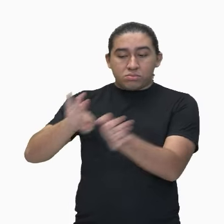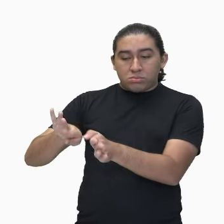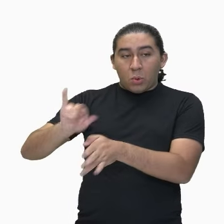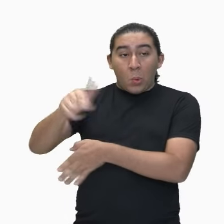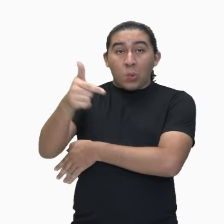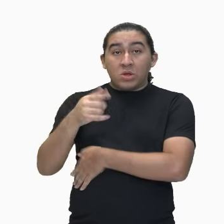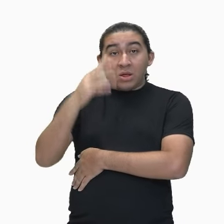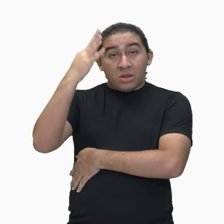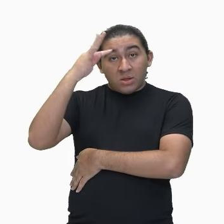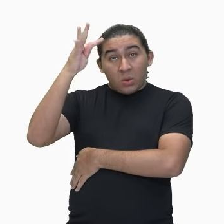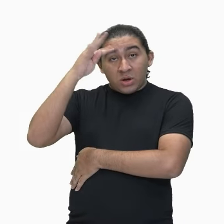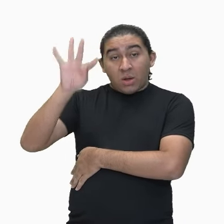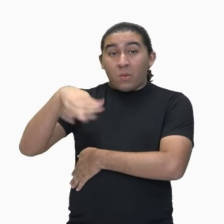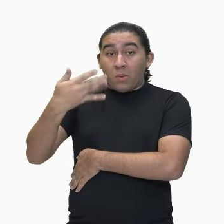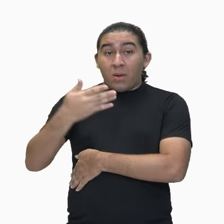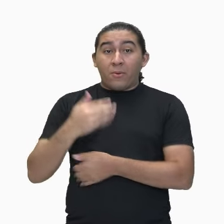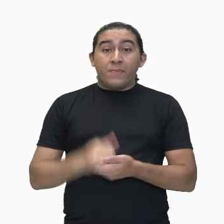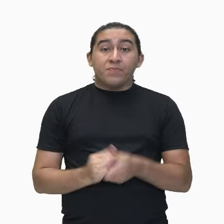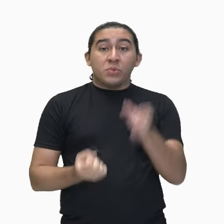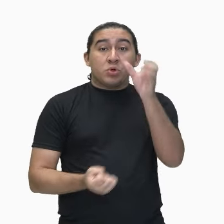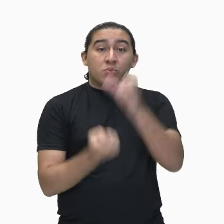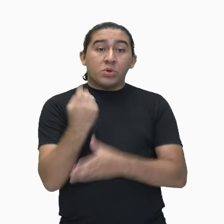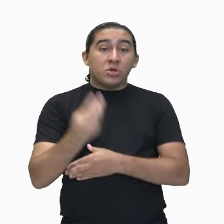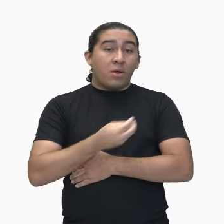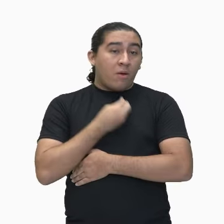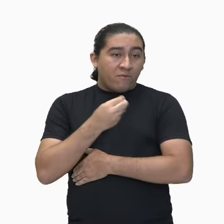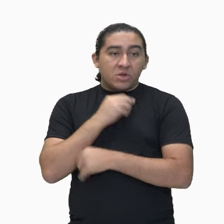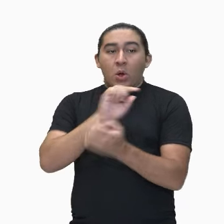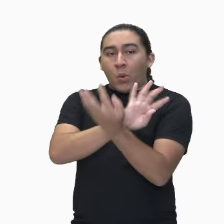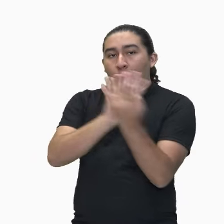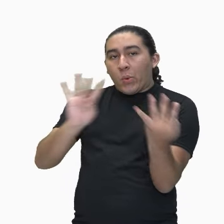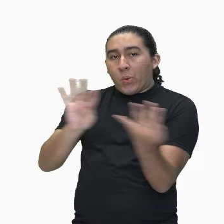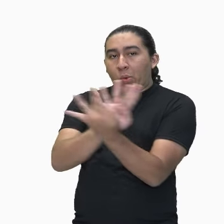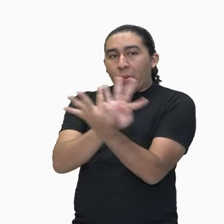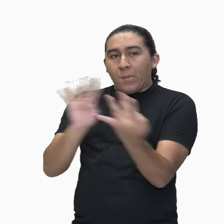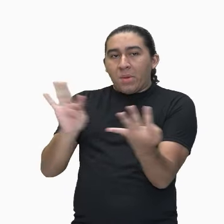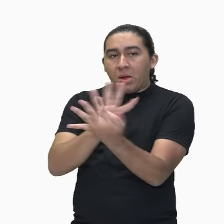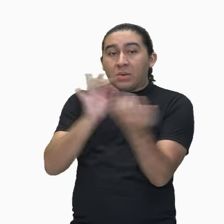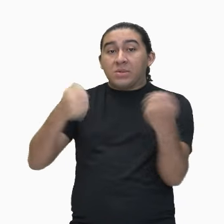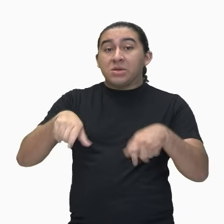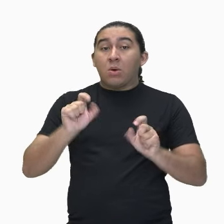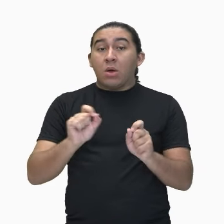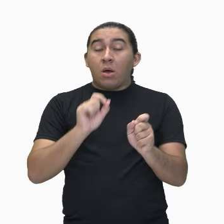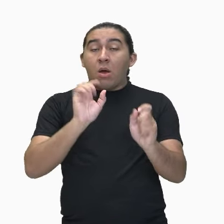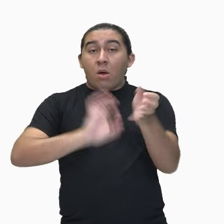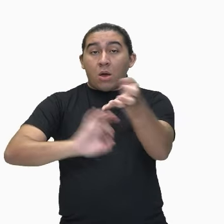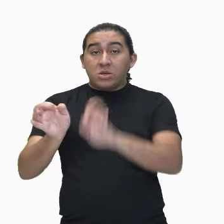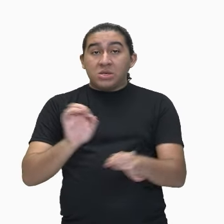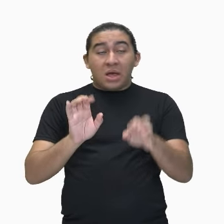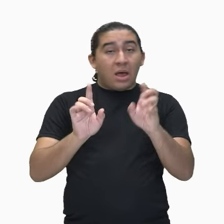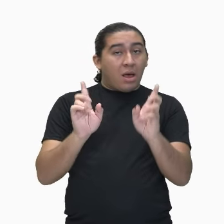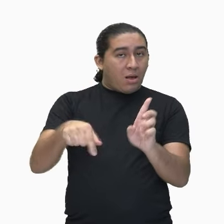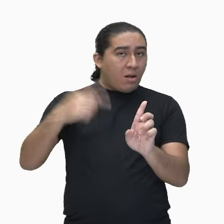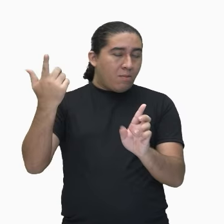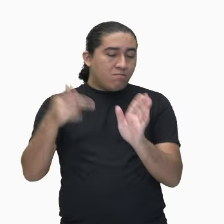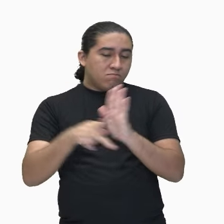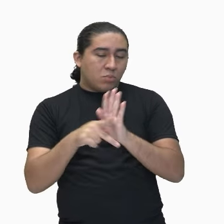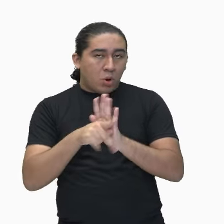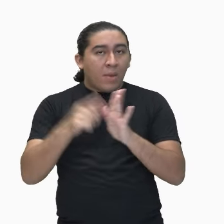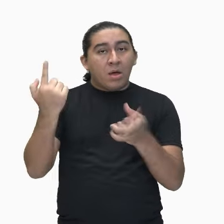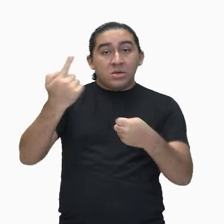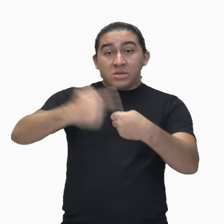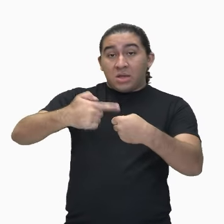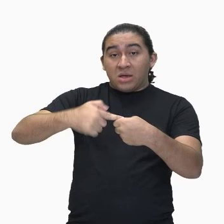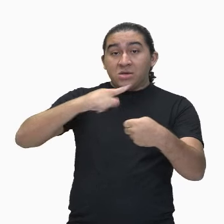ajudou foi o surgimento da vida urbana. Foi necessário o quê? Se organizar cidades conforme leis, a